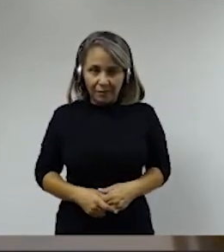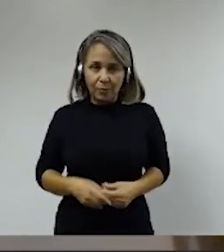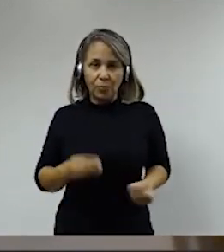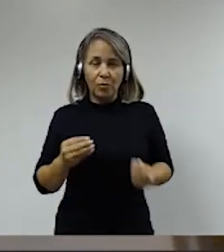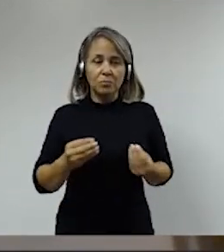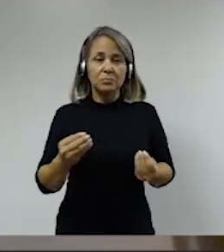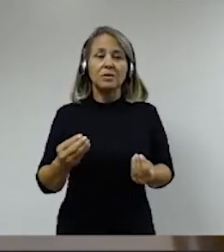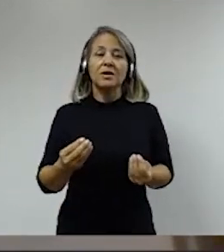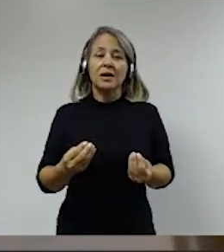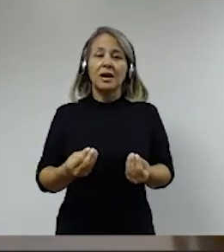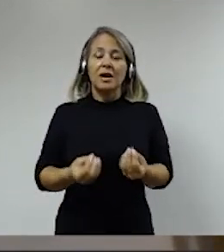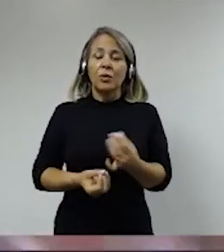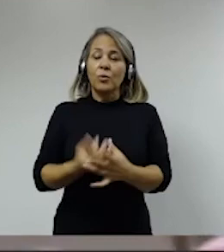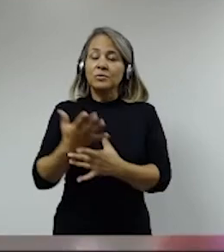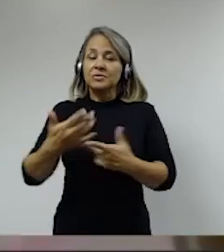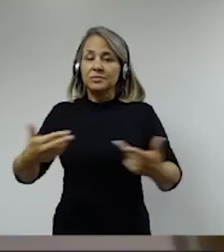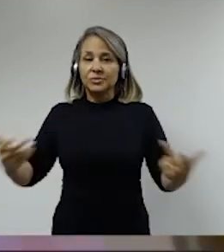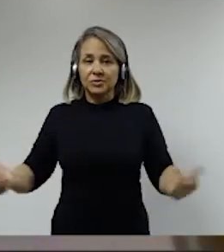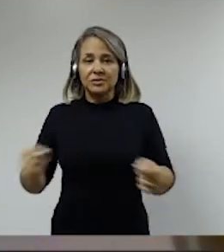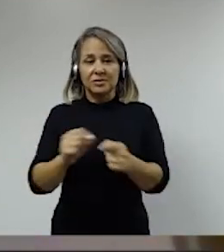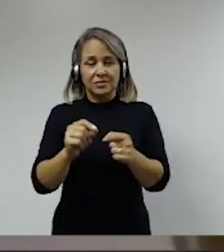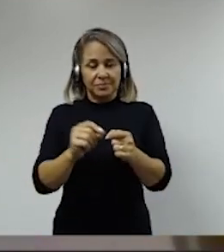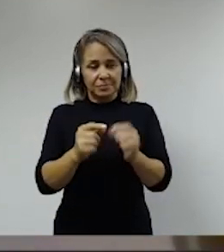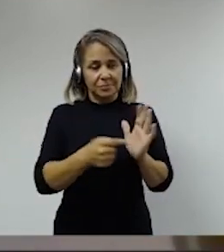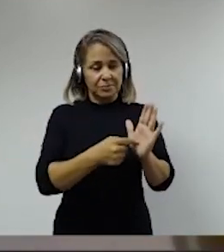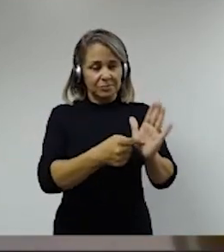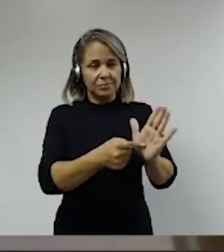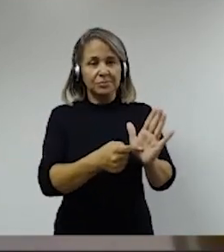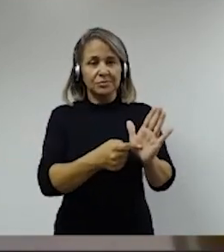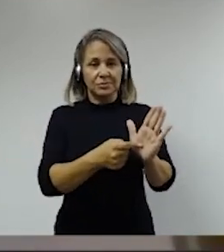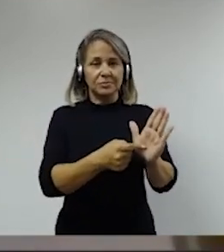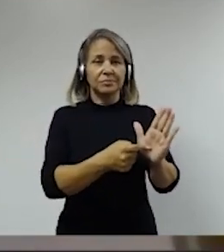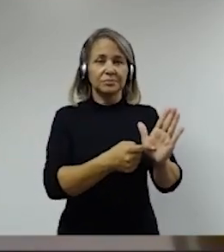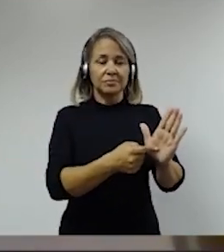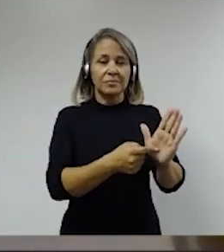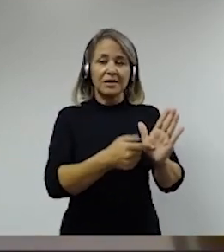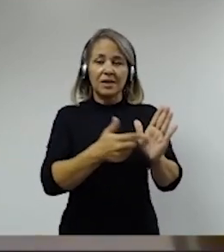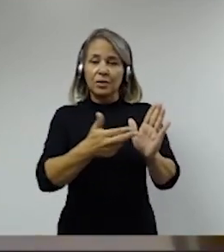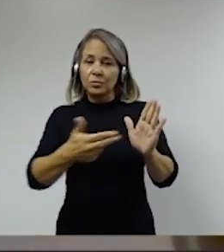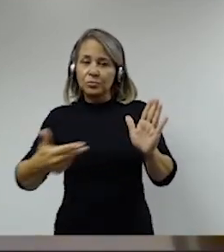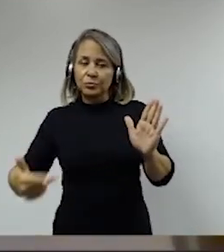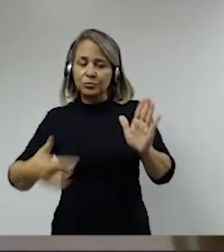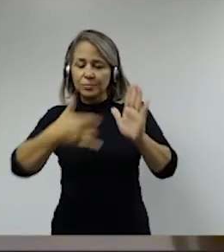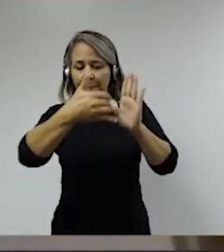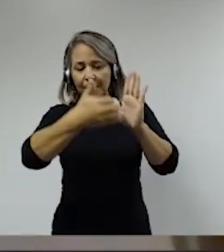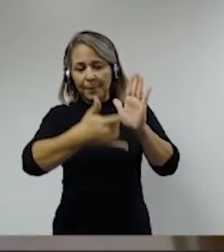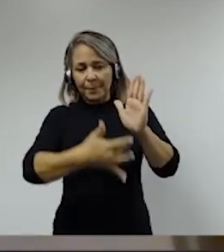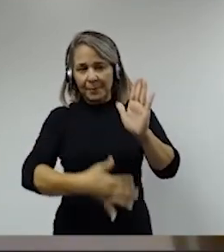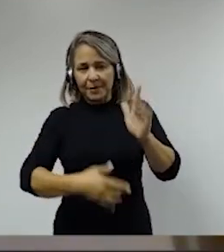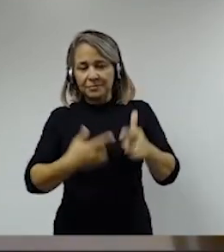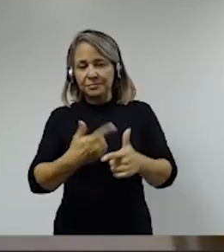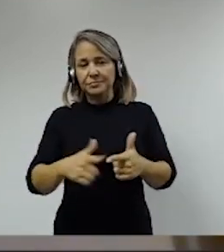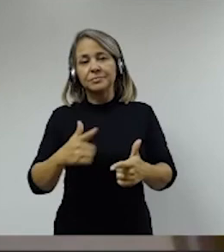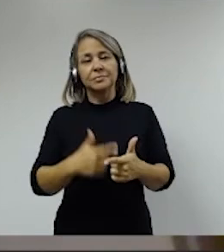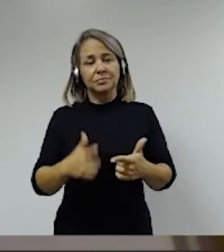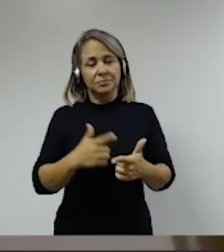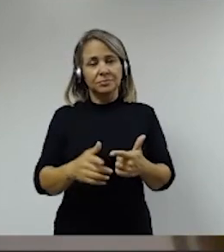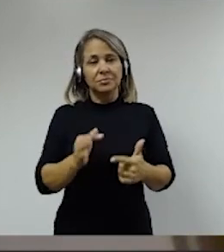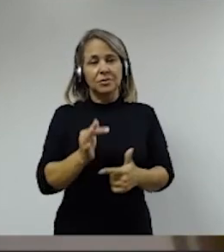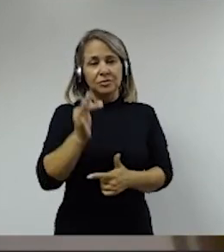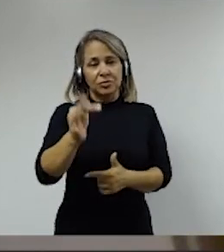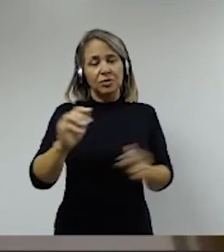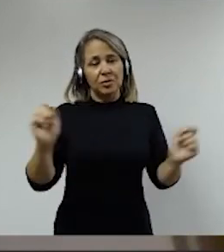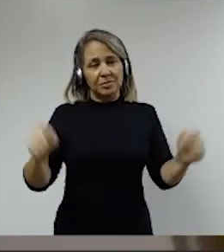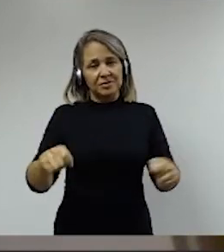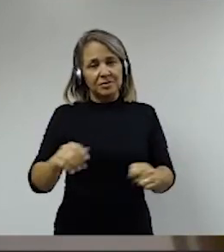conteúdo daquilo que está sendo exibido, quer dizer, de curadoria, enfim, uma série de consequências que eu acho que, enfim, precisariam